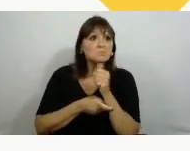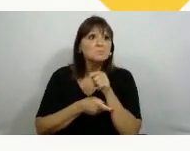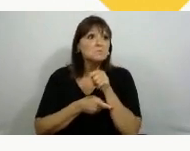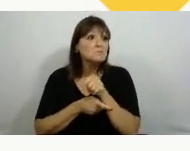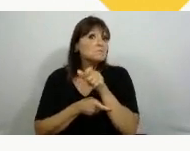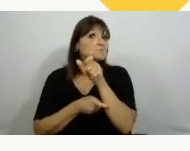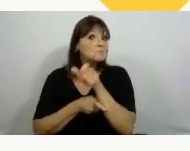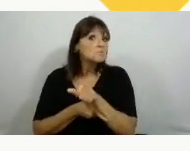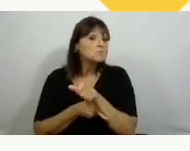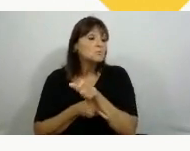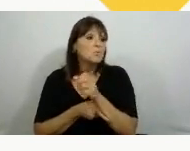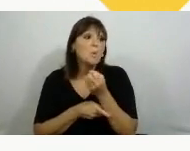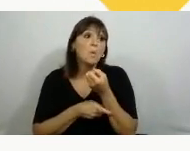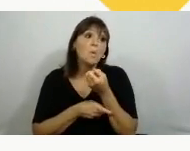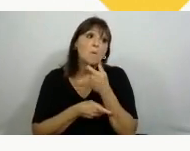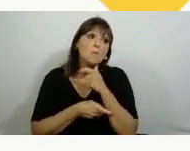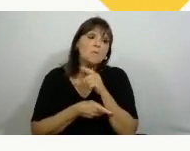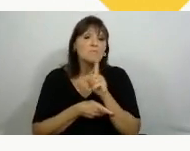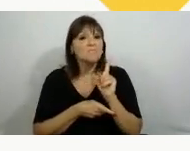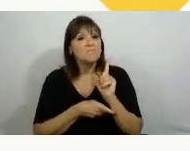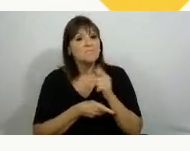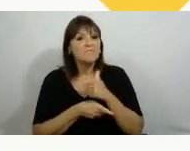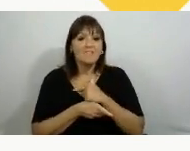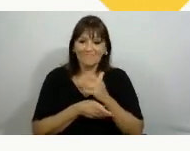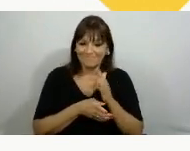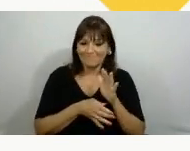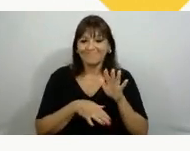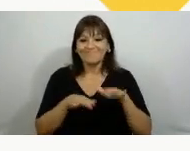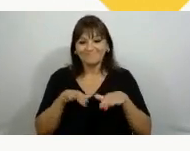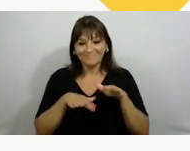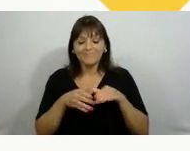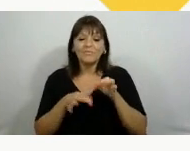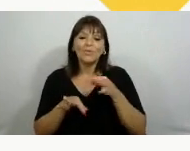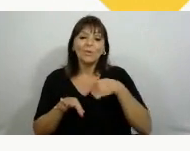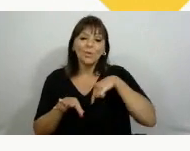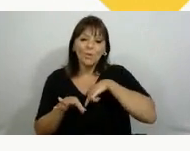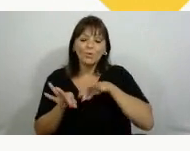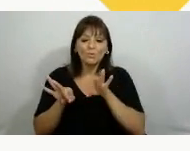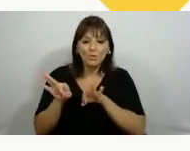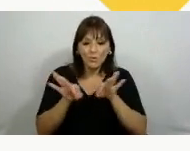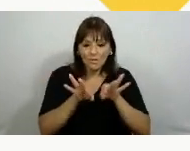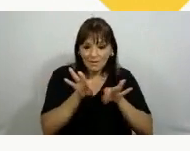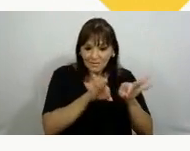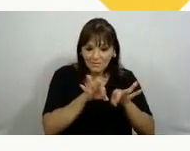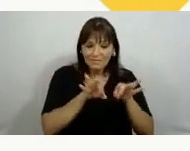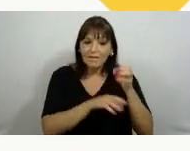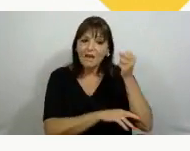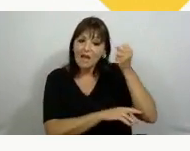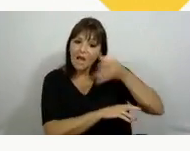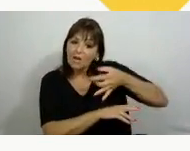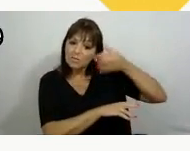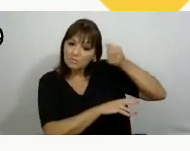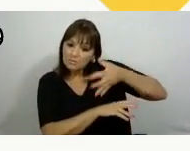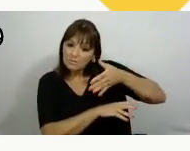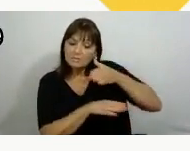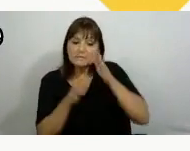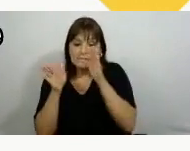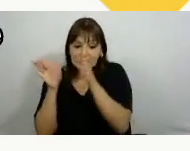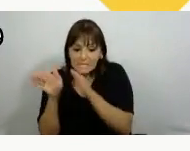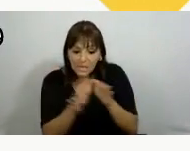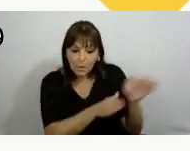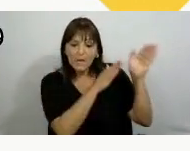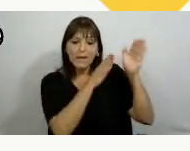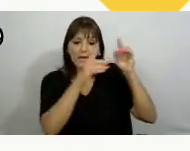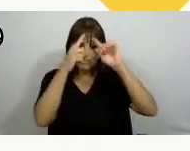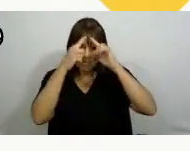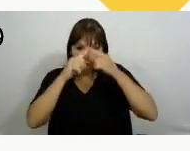eu achei feio. E aí, a gente vai organizar essa audiodescrição seguindo uma sequência lógica, como,